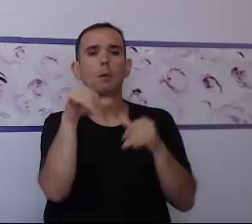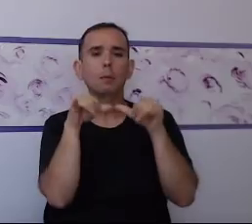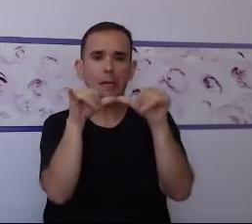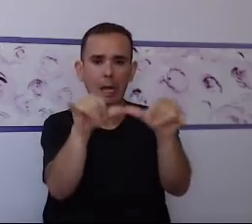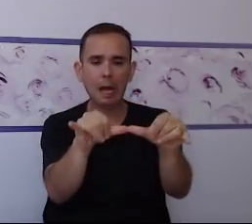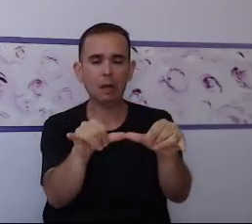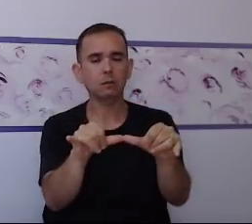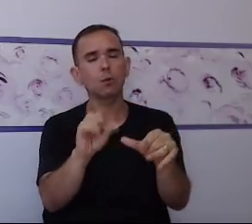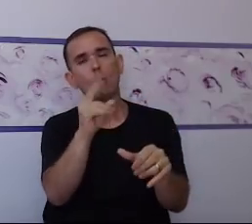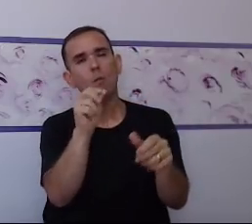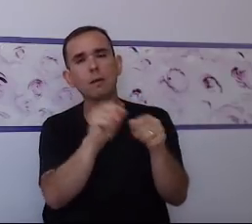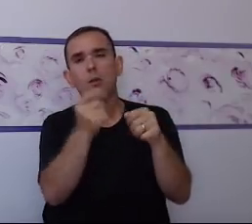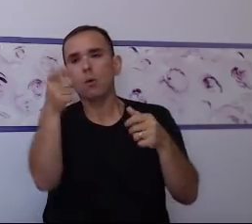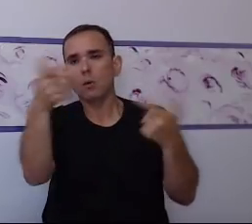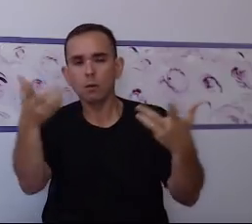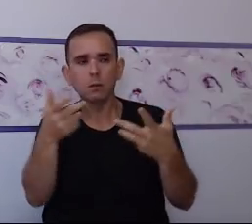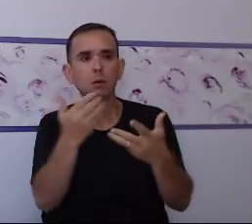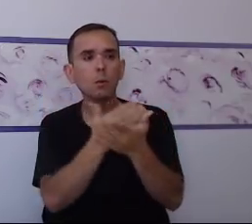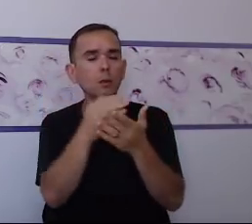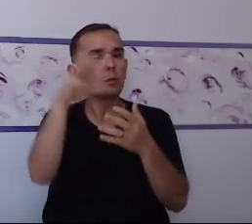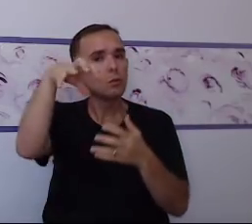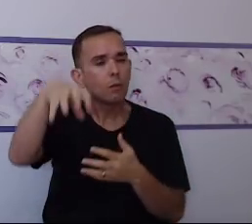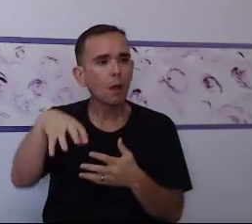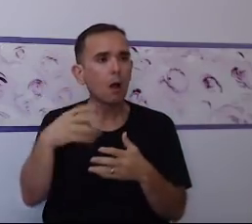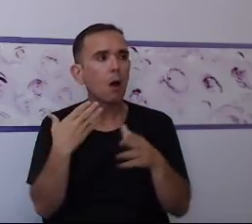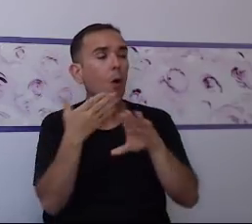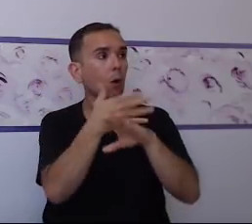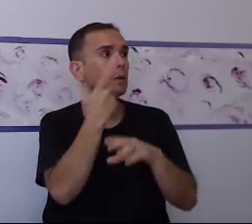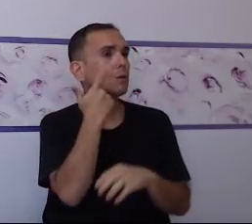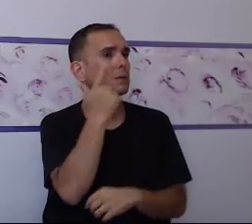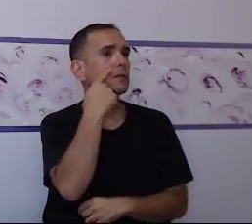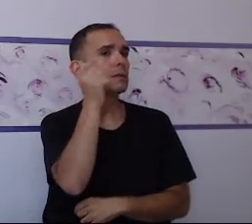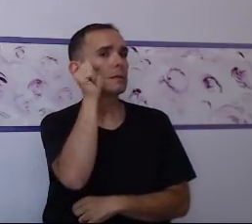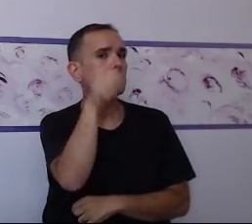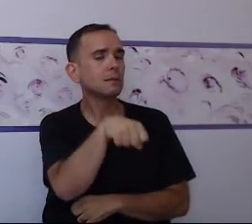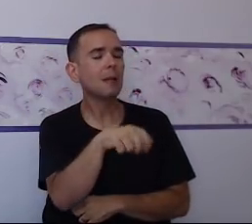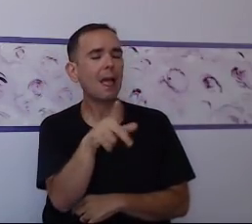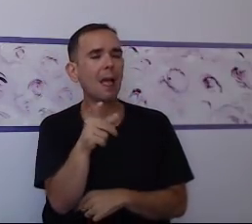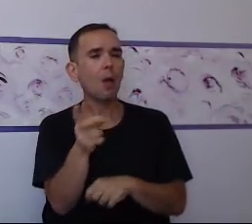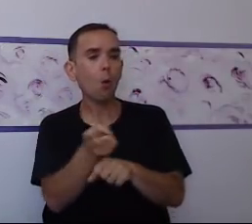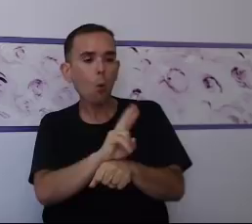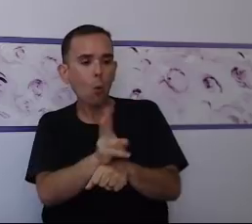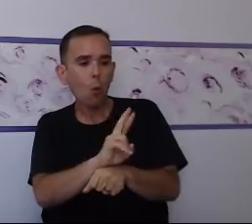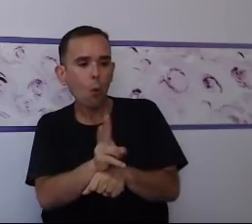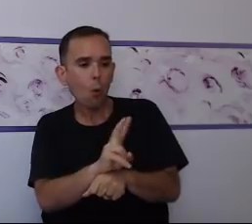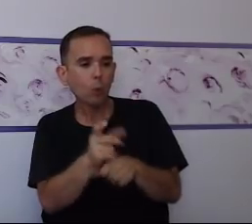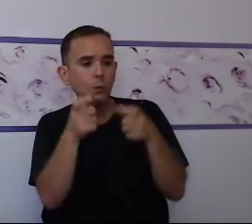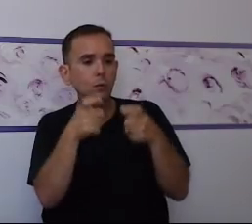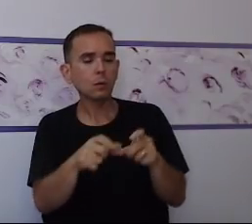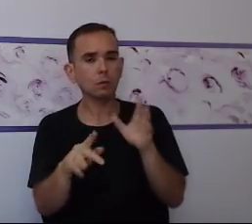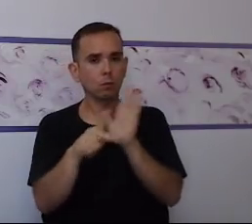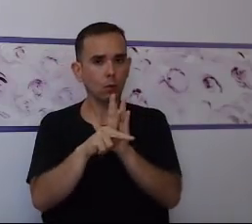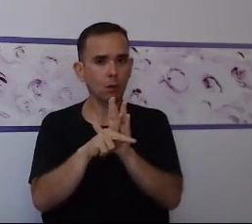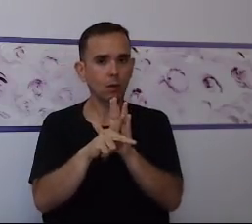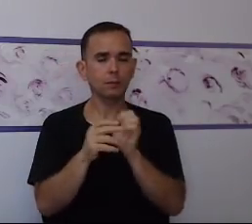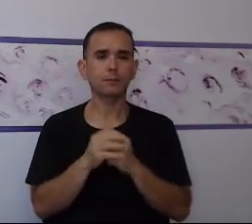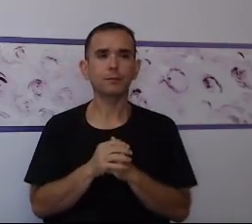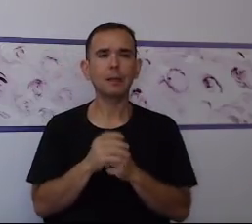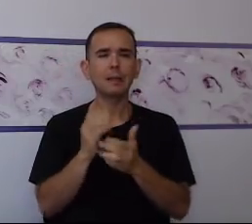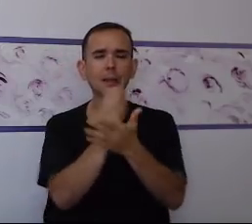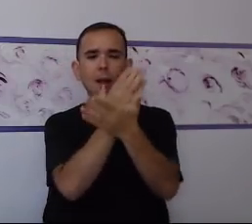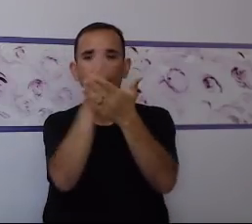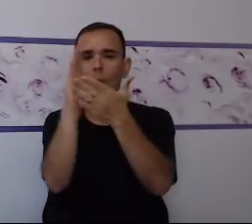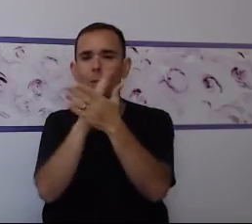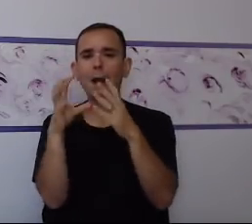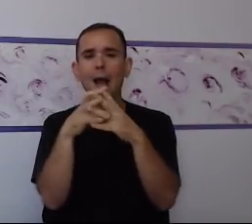fazer algo na rua e começou a chover. Da onde eu estou, eu consigo fechar. Então, esse é um sistema de controle de ambiente automatizado. Já tem algumas casas